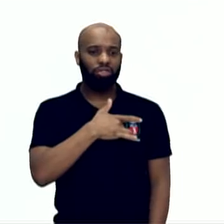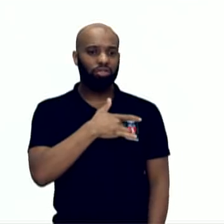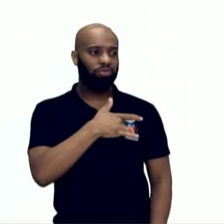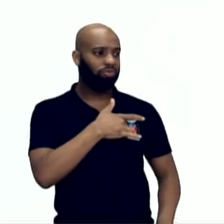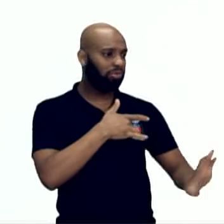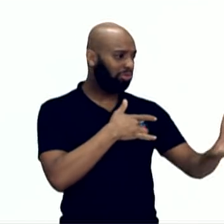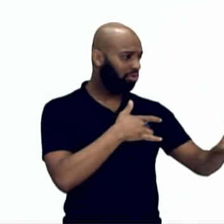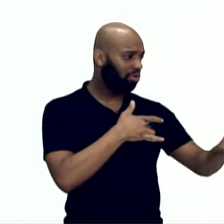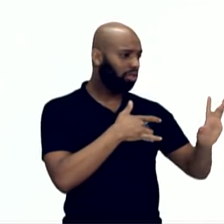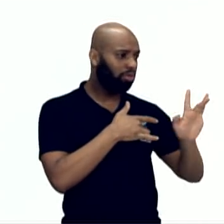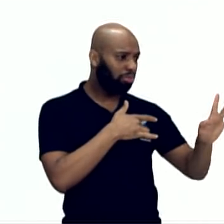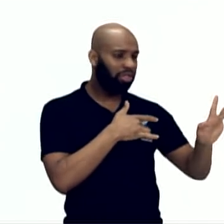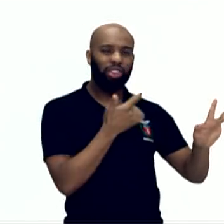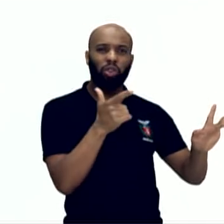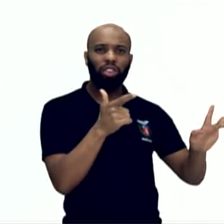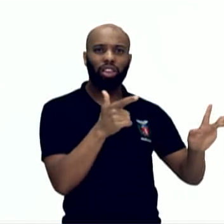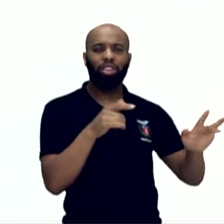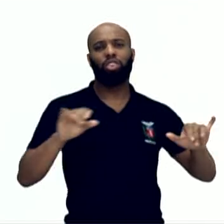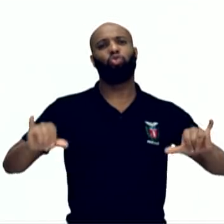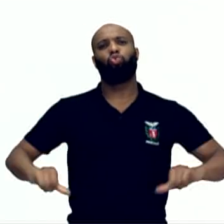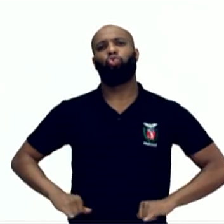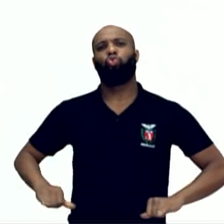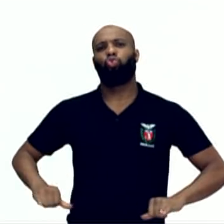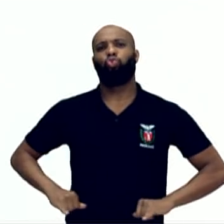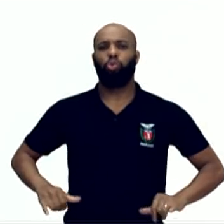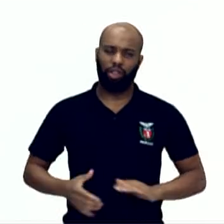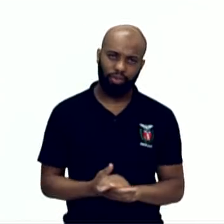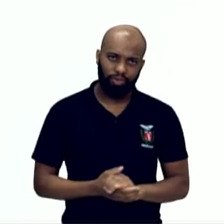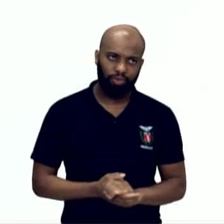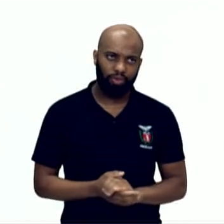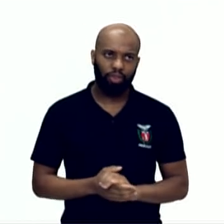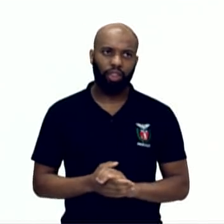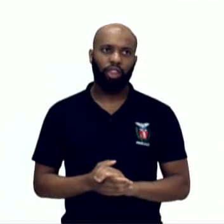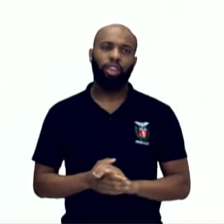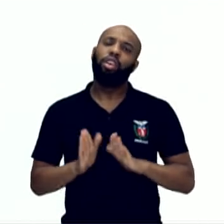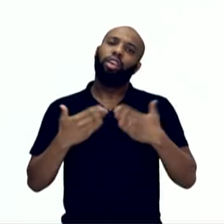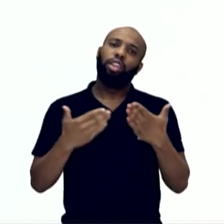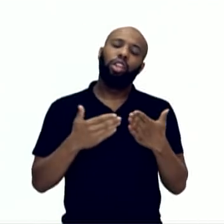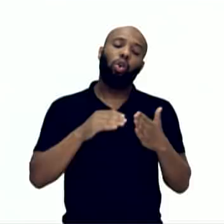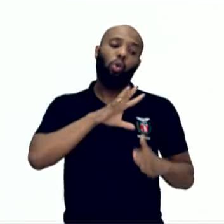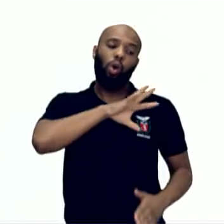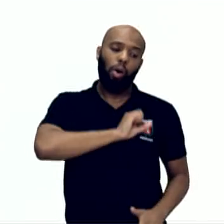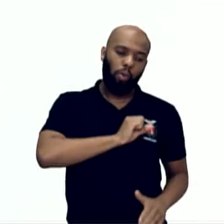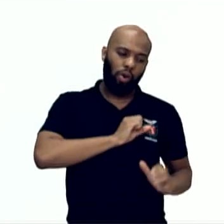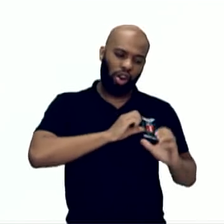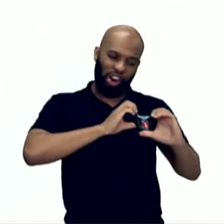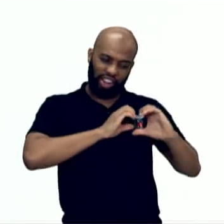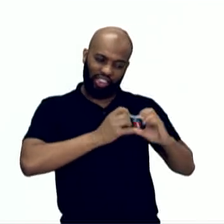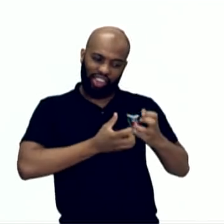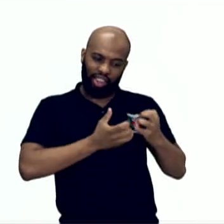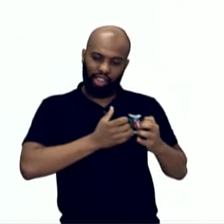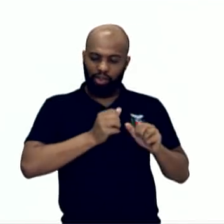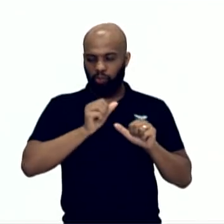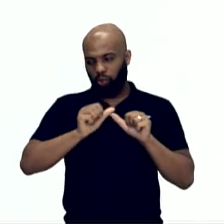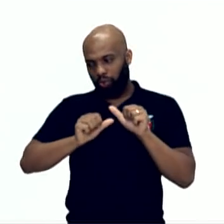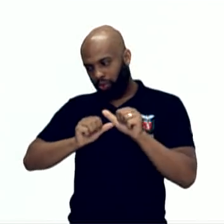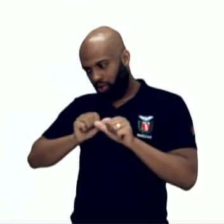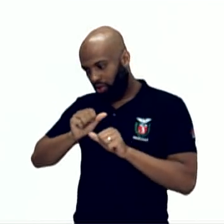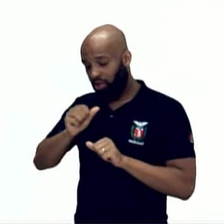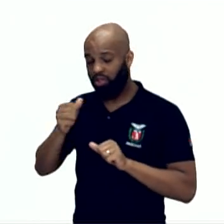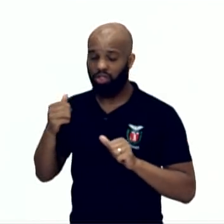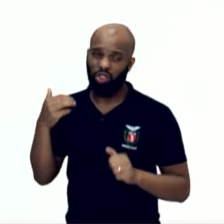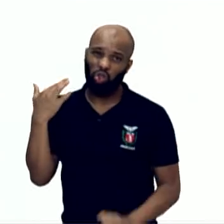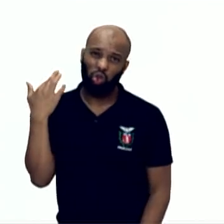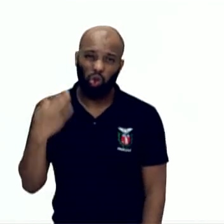pessoas sofrem. E aí veja, aqui se tornou um outro nome, o nome de um